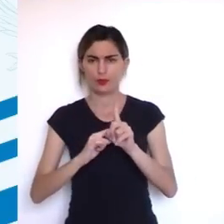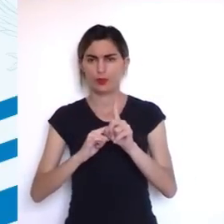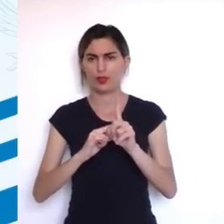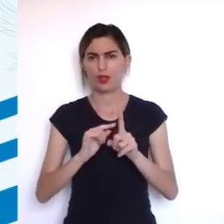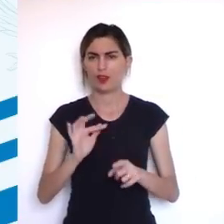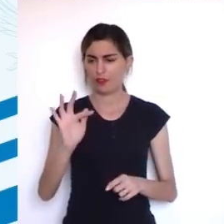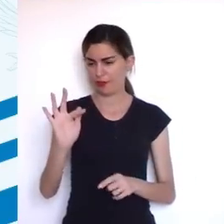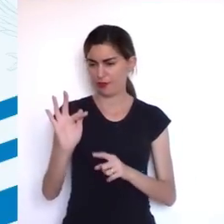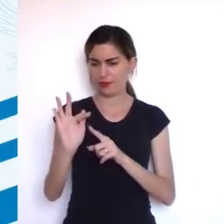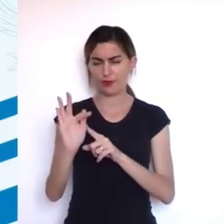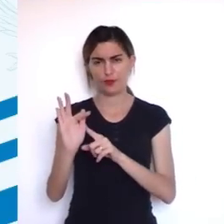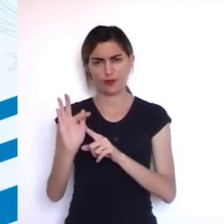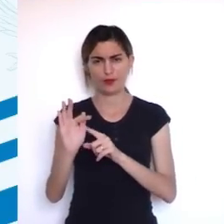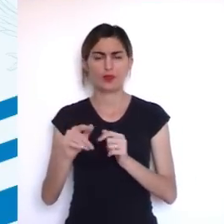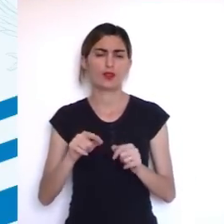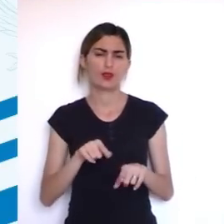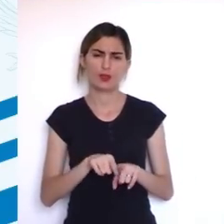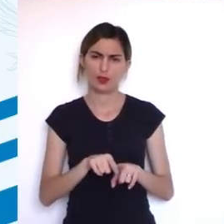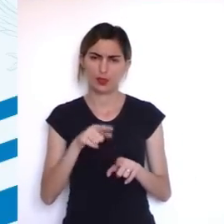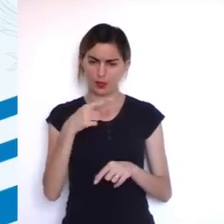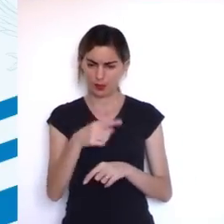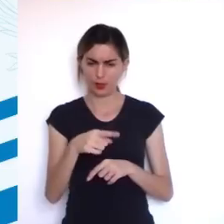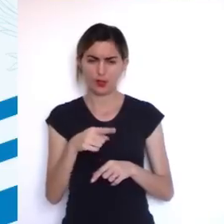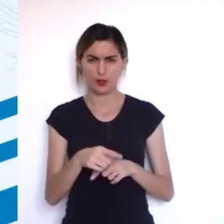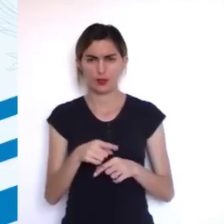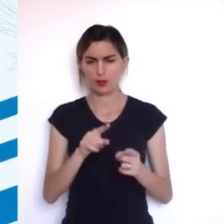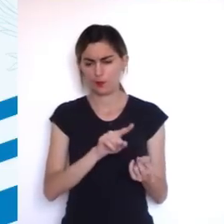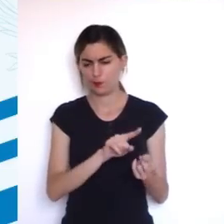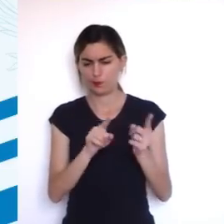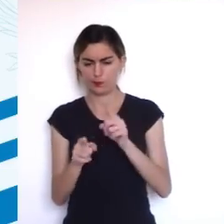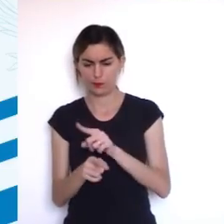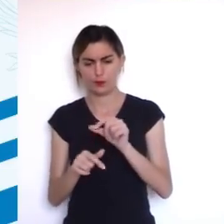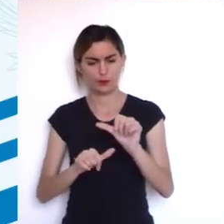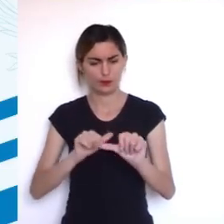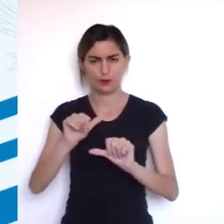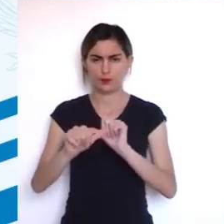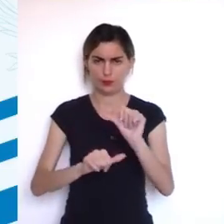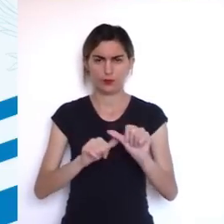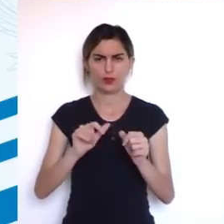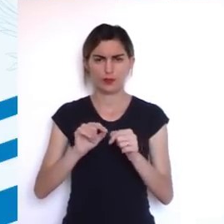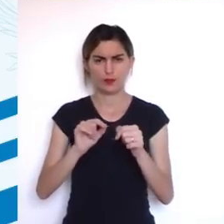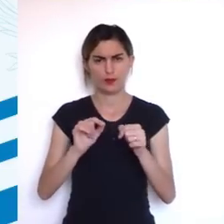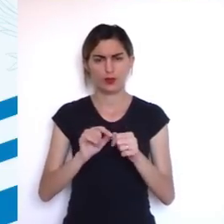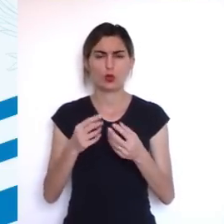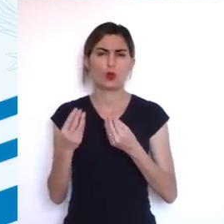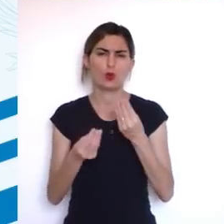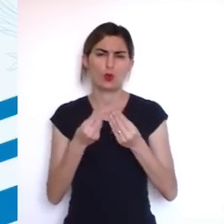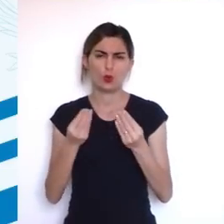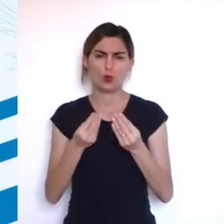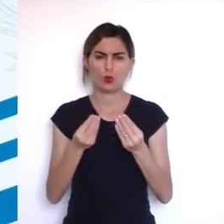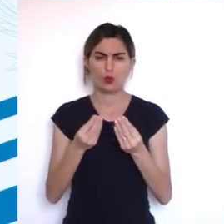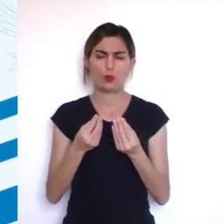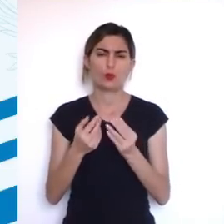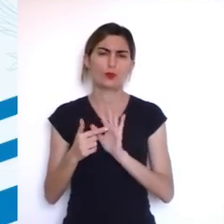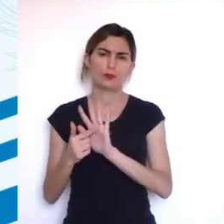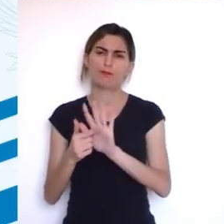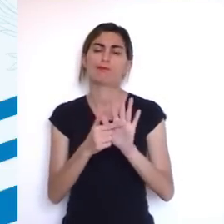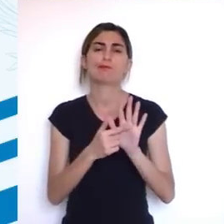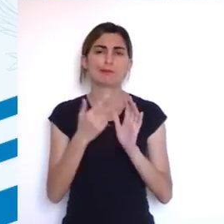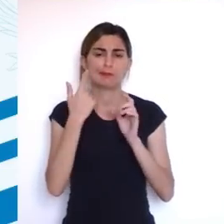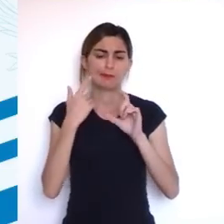temperatura Fahrenheit. E essa conversão ela vai ser feita através de